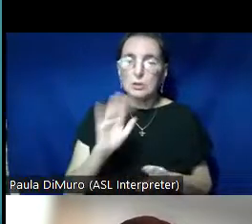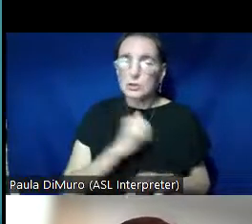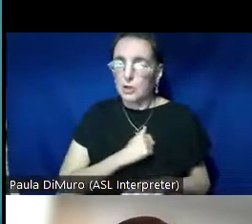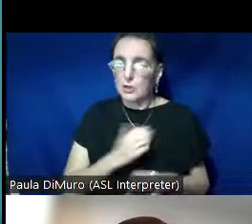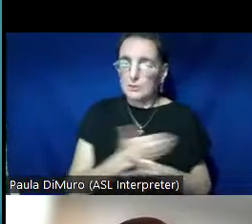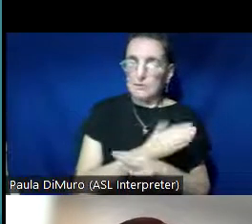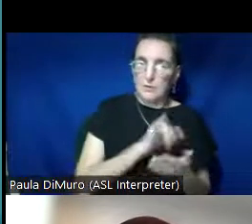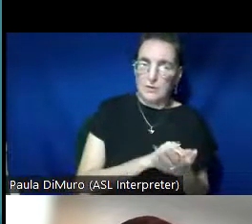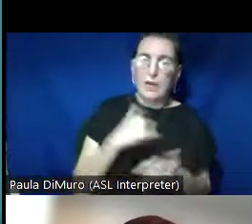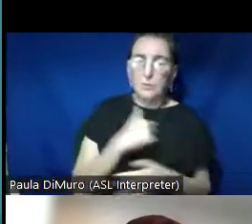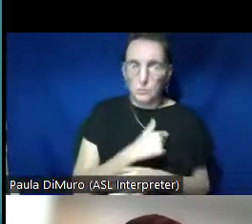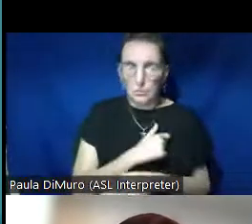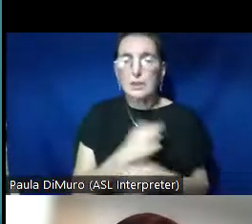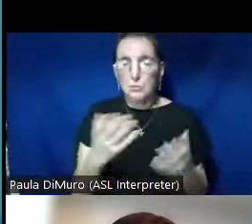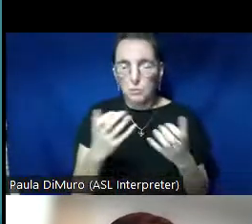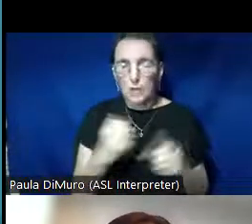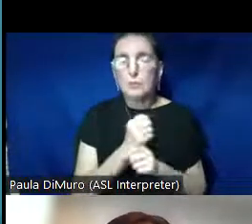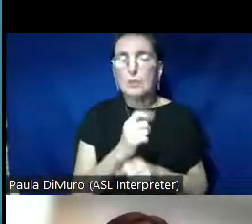iniciativas,